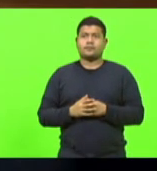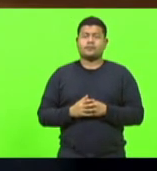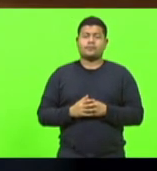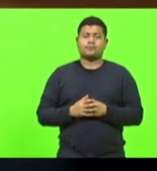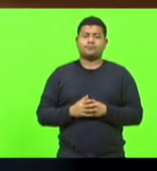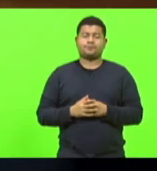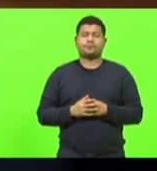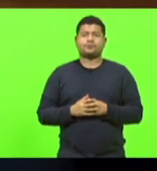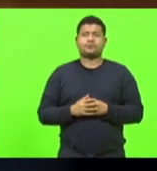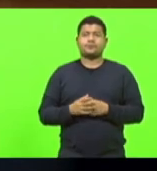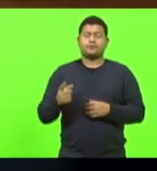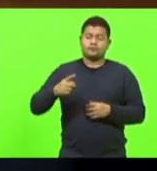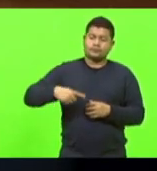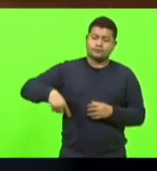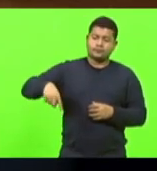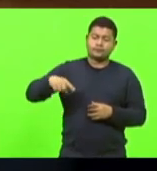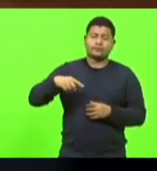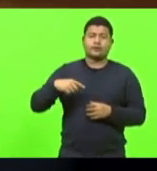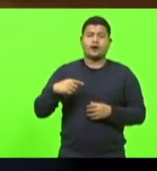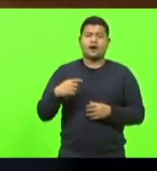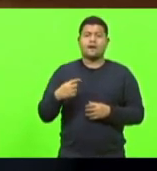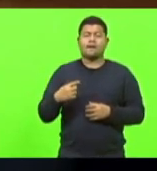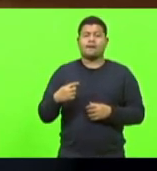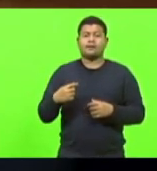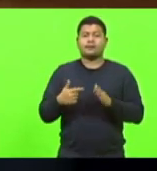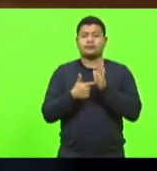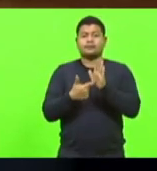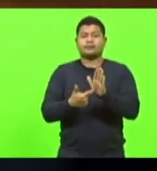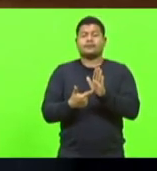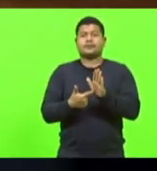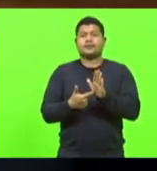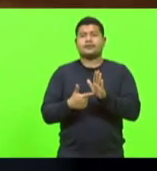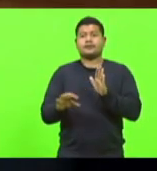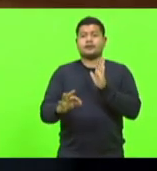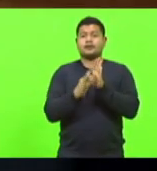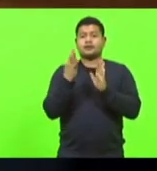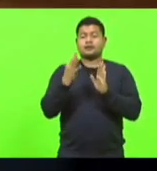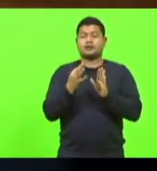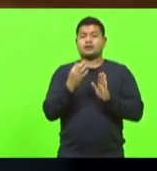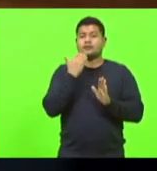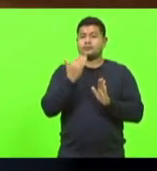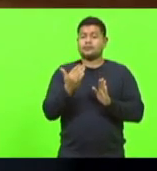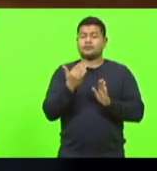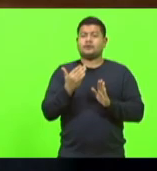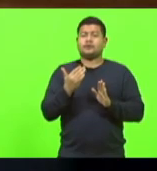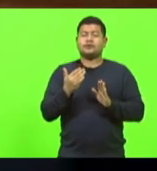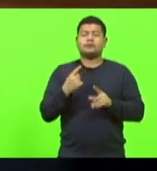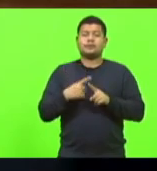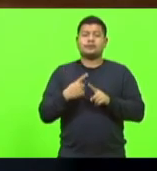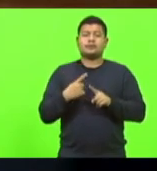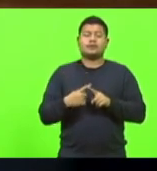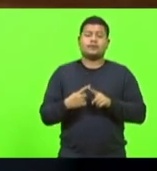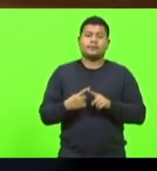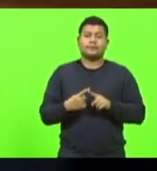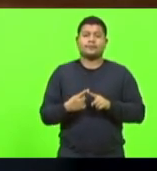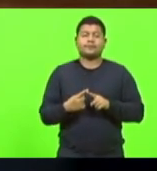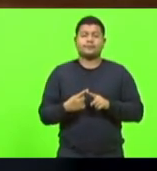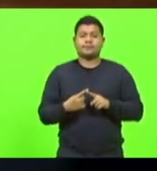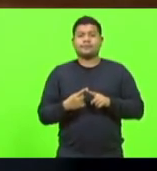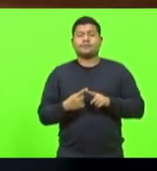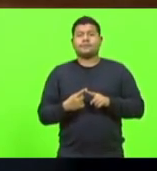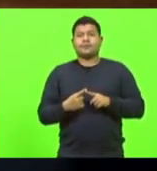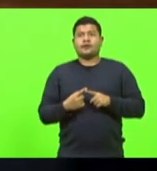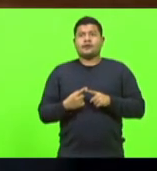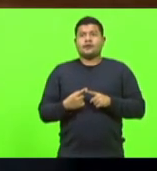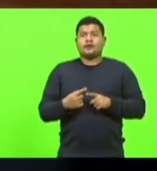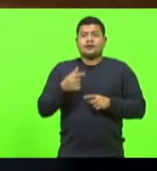Presidente nós apresentamos esta e se destaque esse requerimento de destaque por conta de